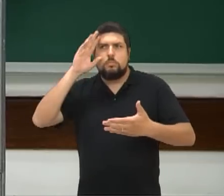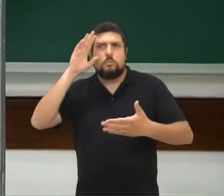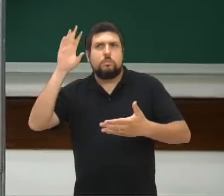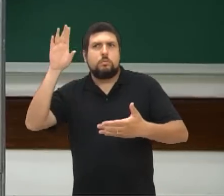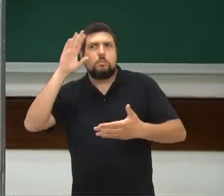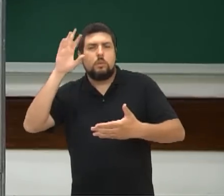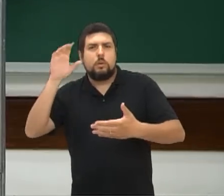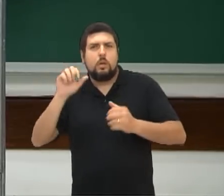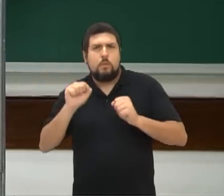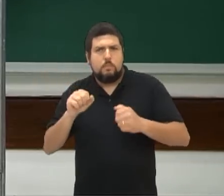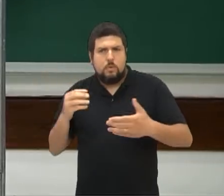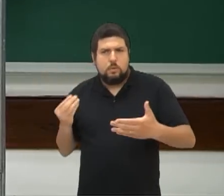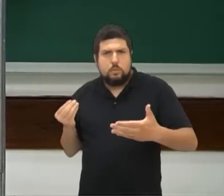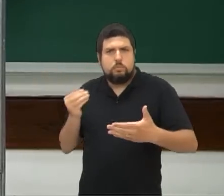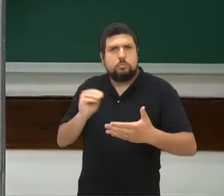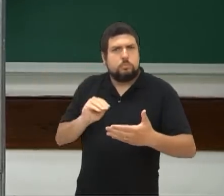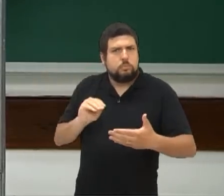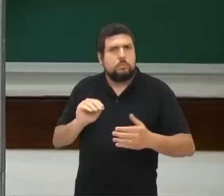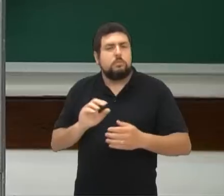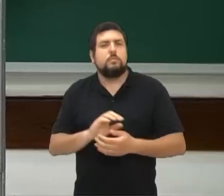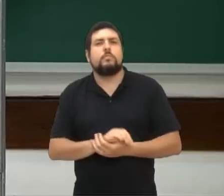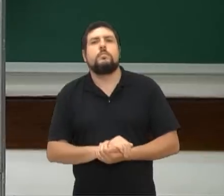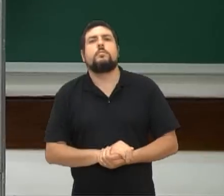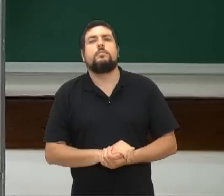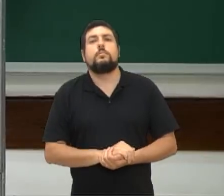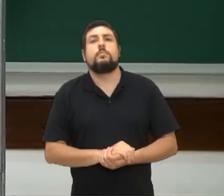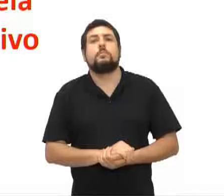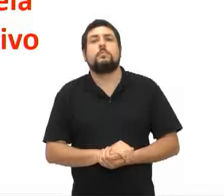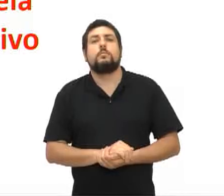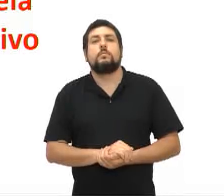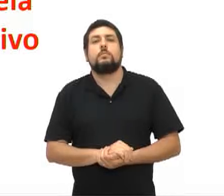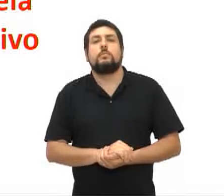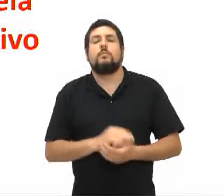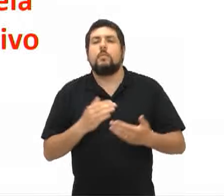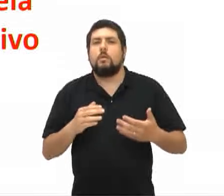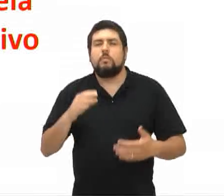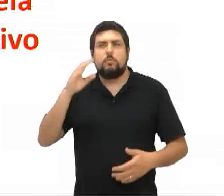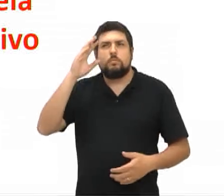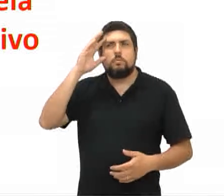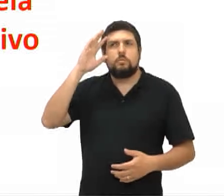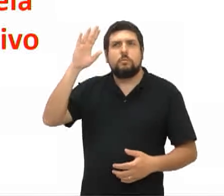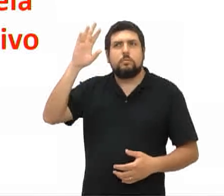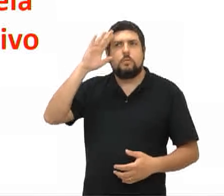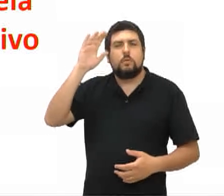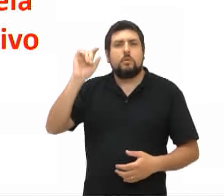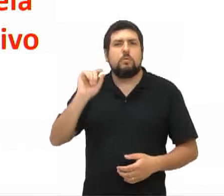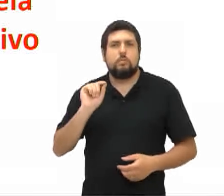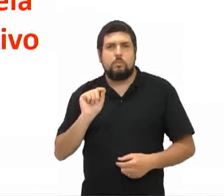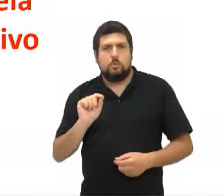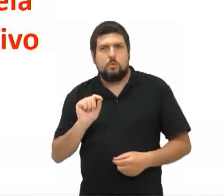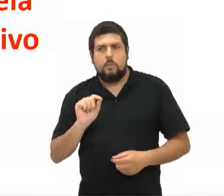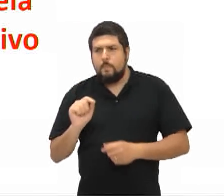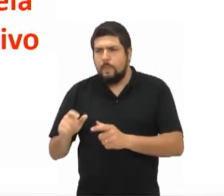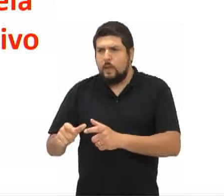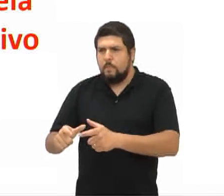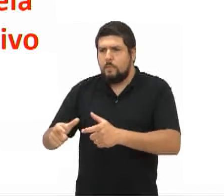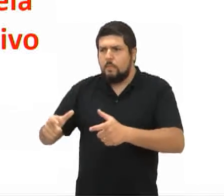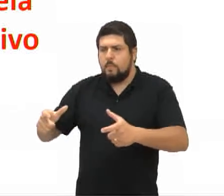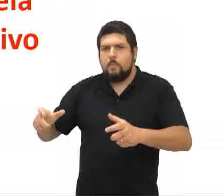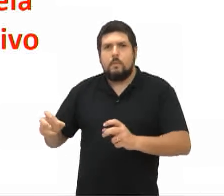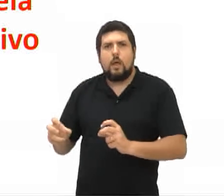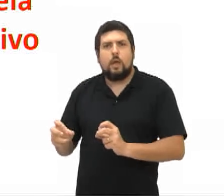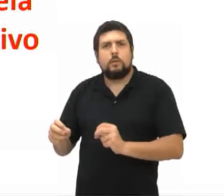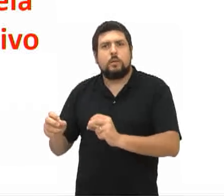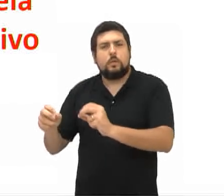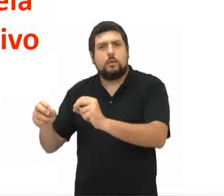pode usar uma hipótese? Vamos ver? Ela levanta a hipótese que o aumento na incidência de cânceres na cidade dela